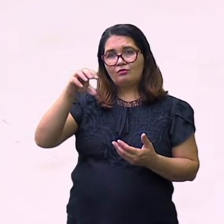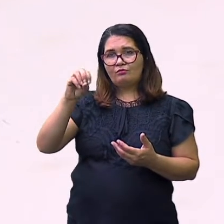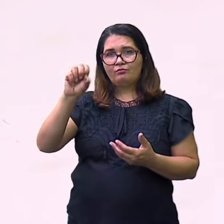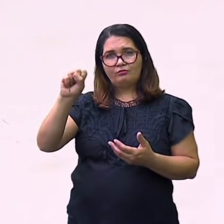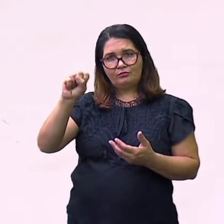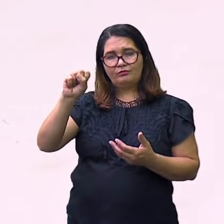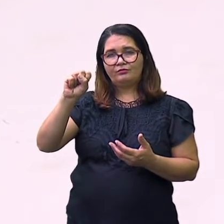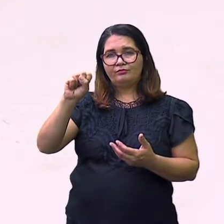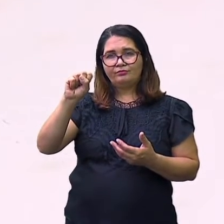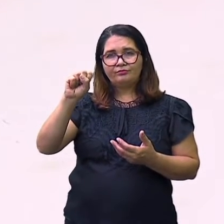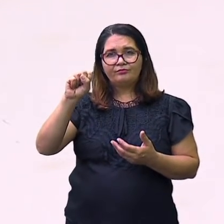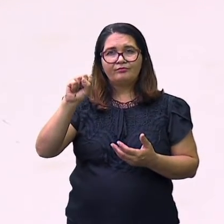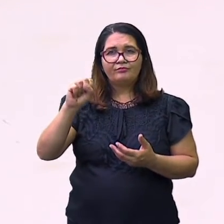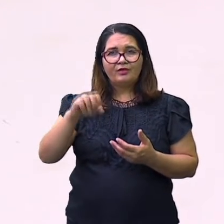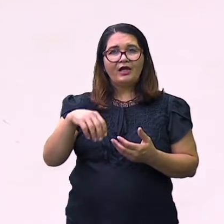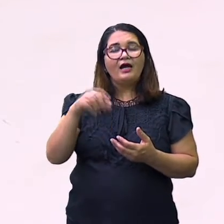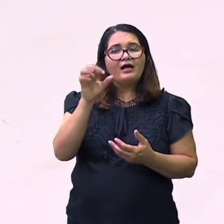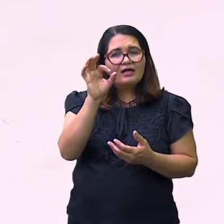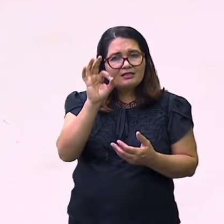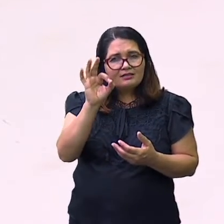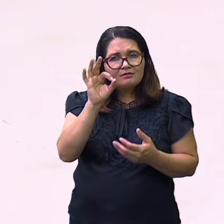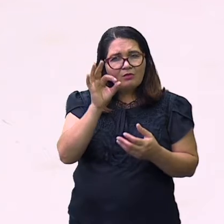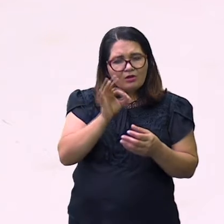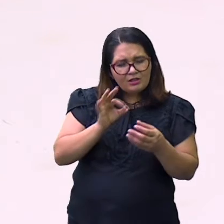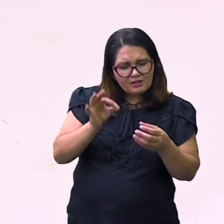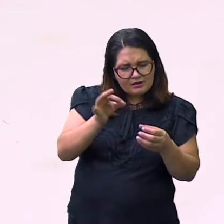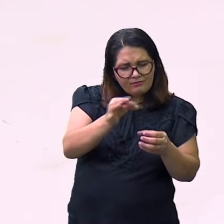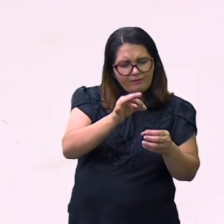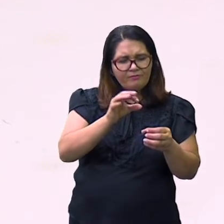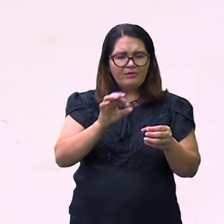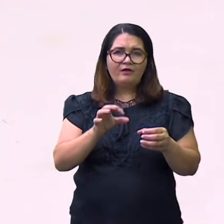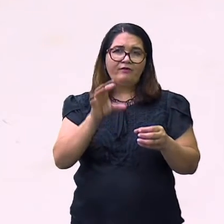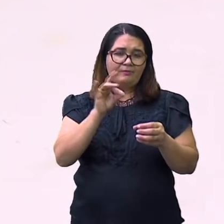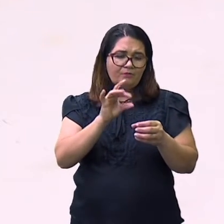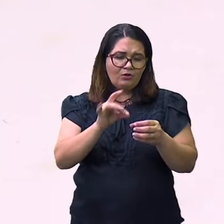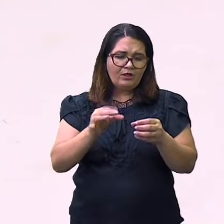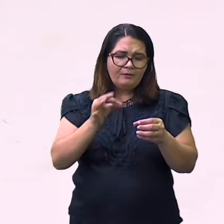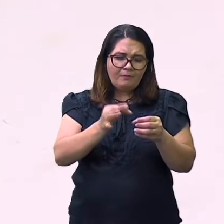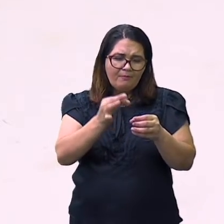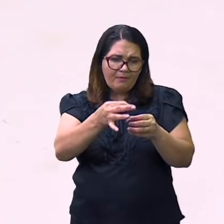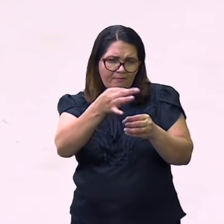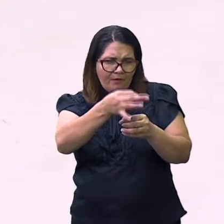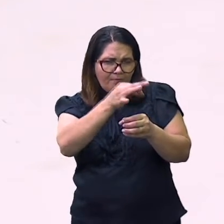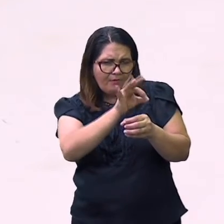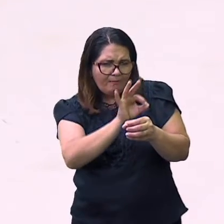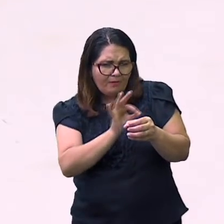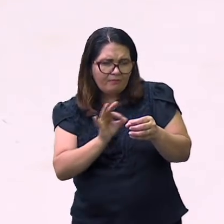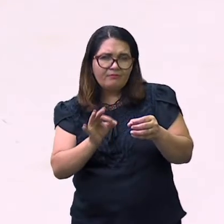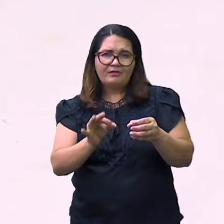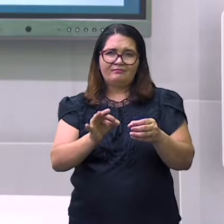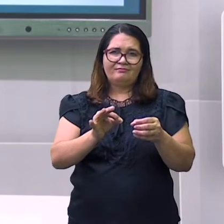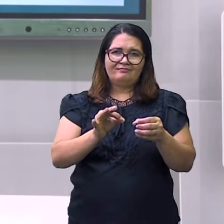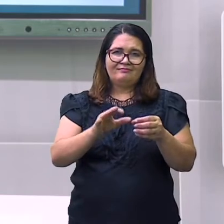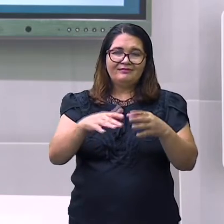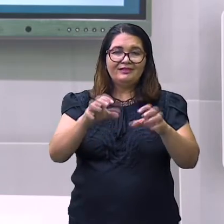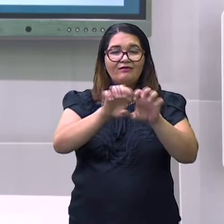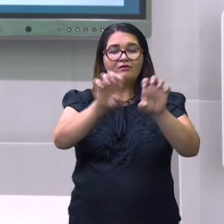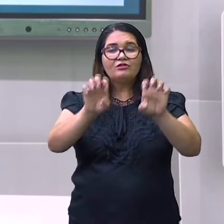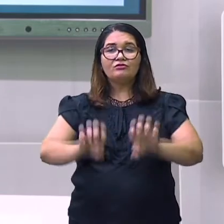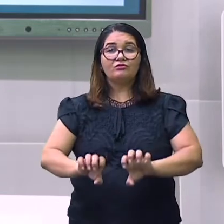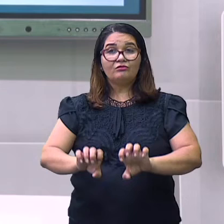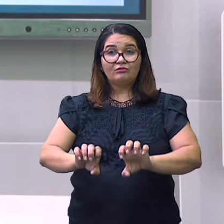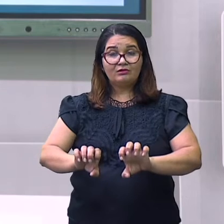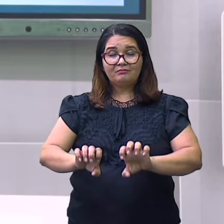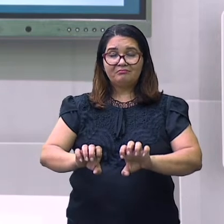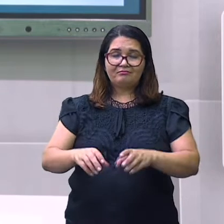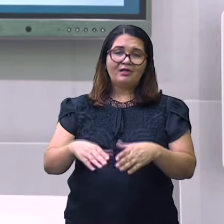bacana. Qualquer lugar, porque, na verdade, eles vão compor toda a estrutura. O que mais que a